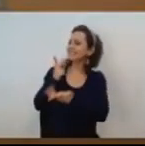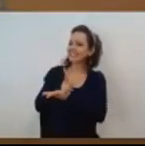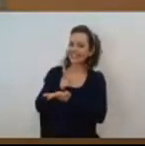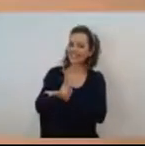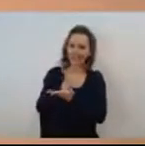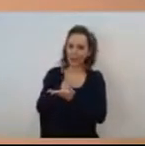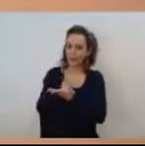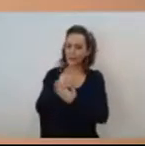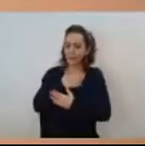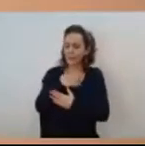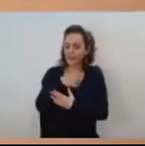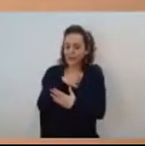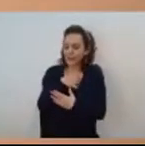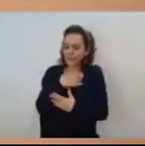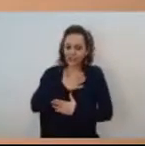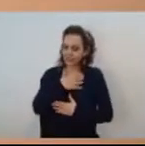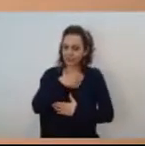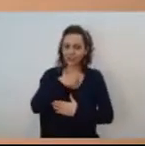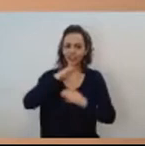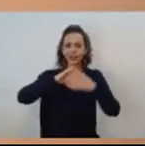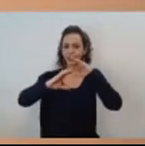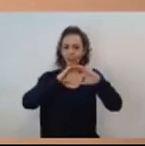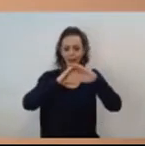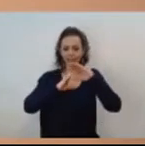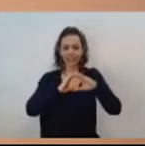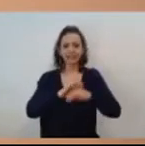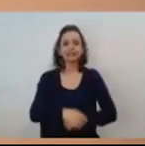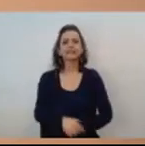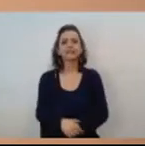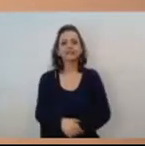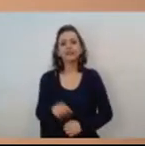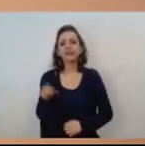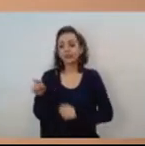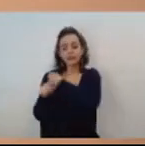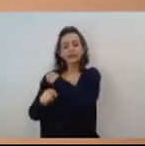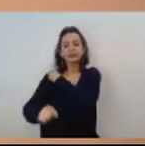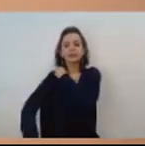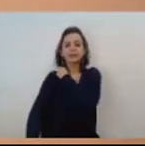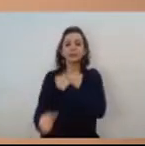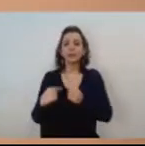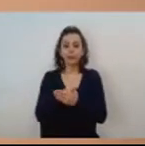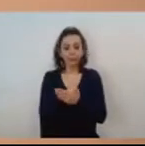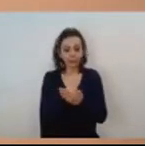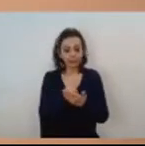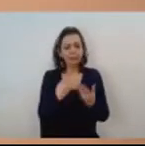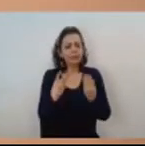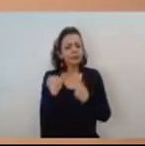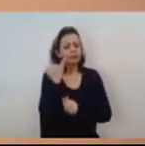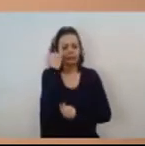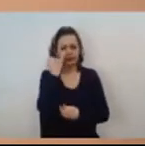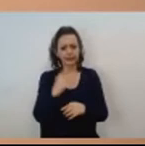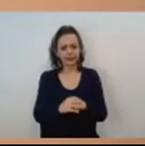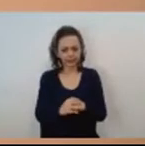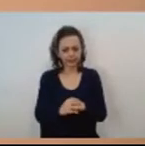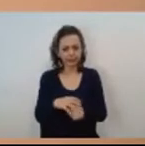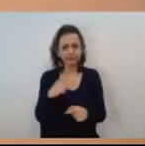de me comunicar no mundo né Eu acho que essa sua pergunta é muito importante porque é Já pensou na sua vida